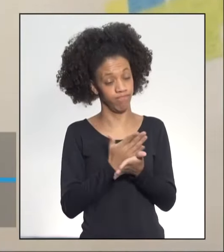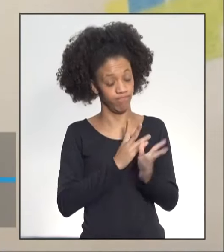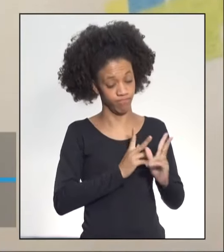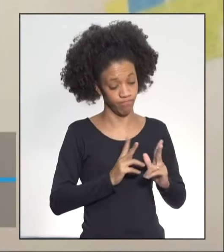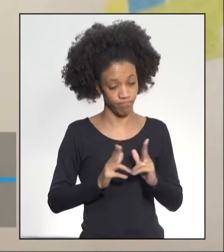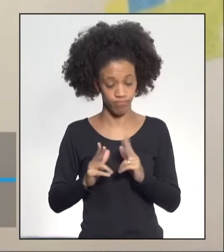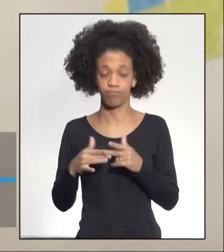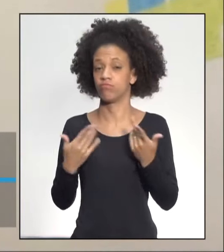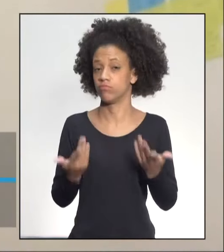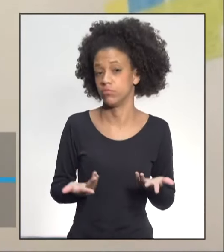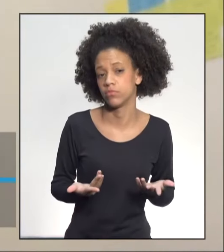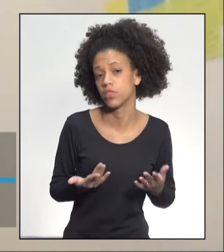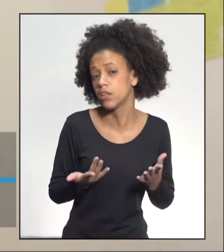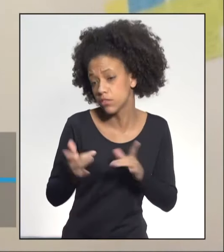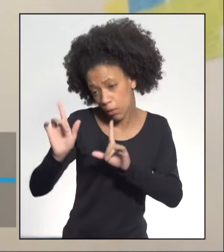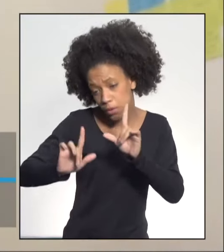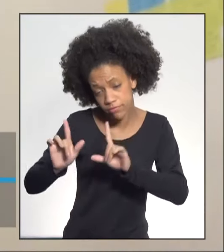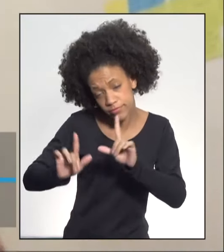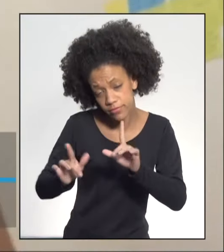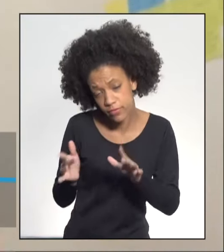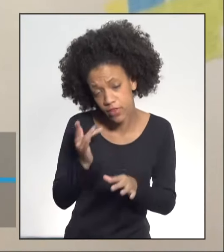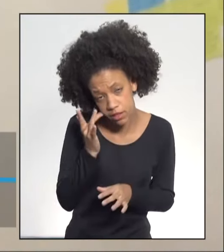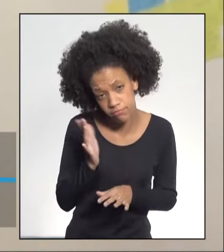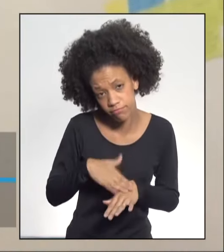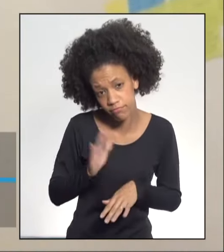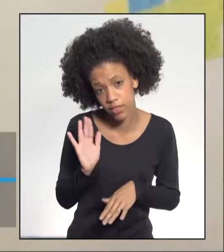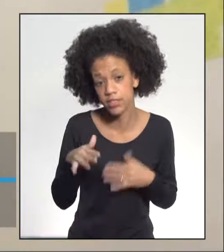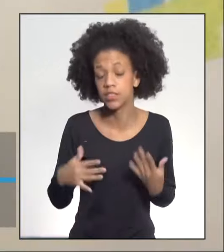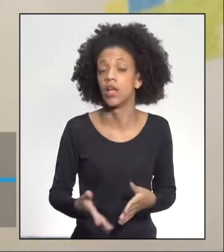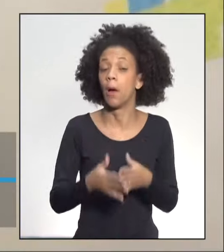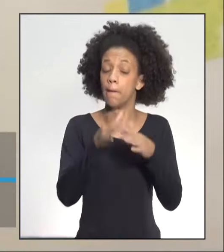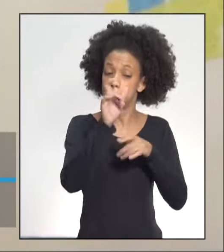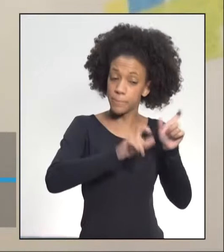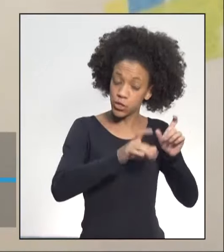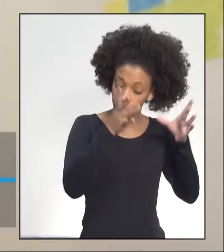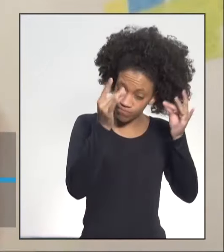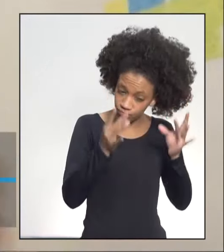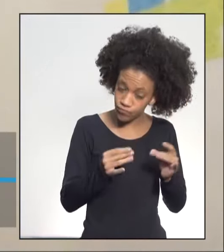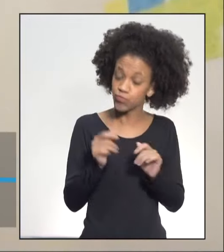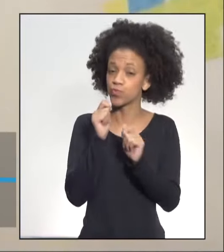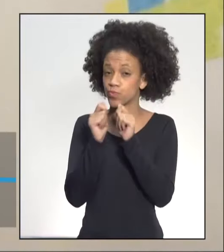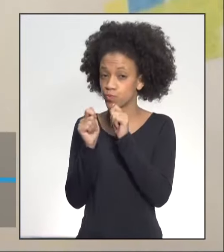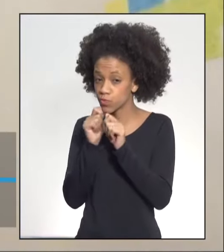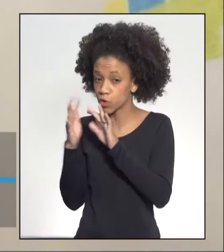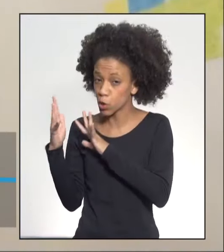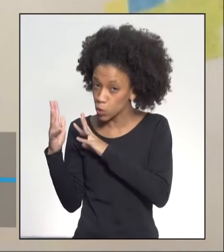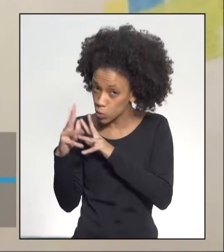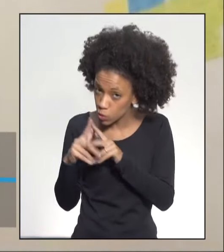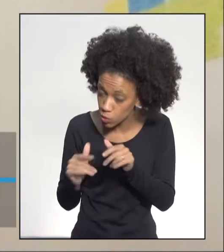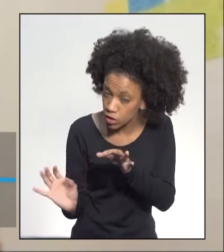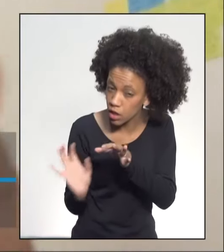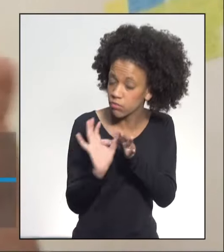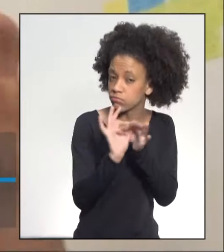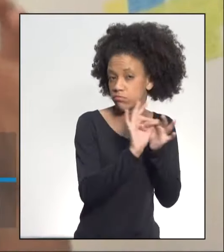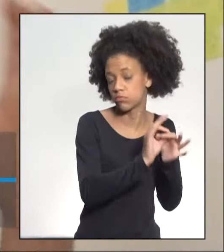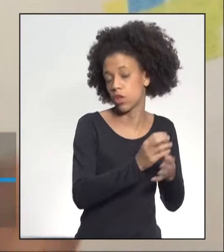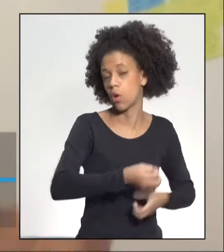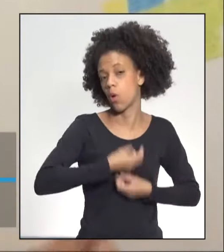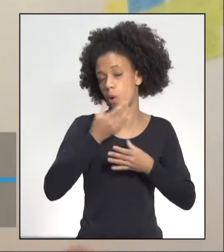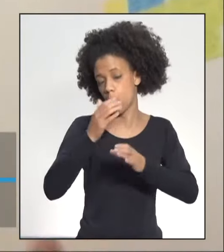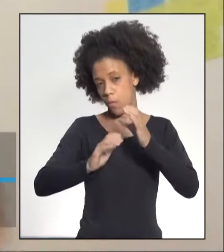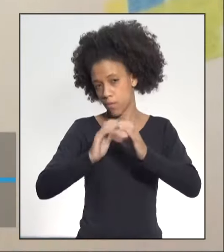conseguia transmitir pela TV. Então, eram pessoas específicas, jornalistas e todo mundo relacionado à comunicação, que trabalhava